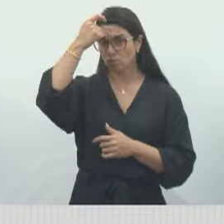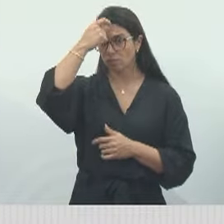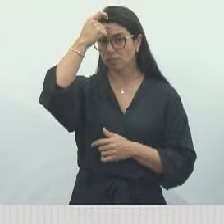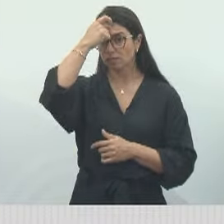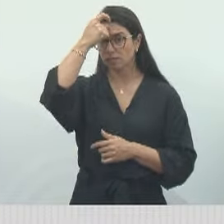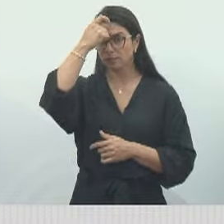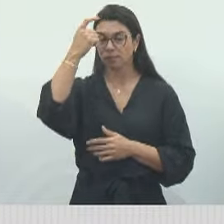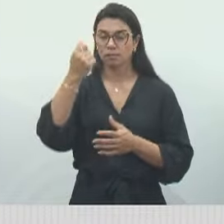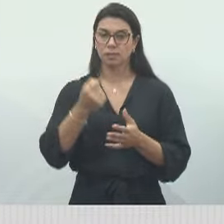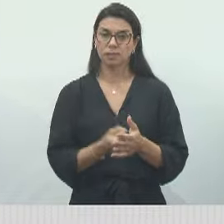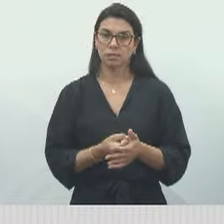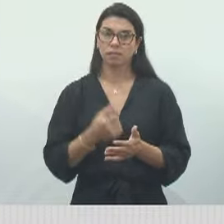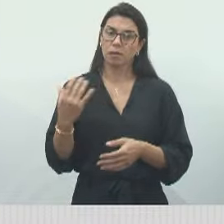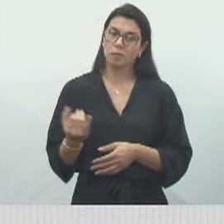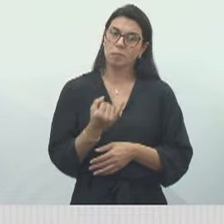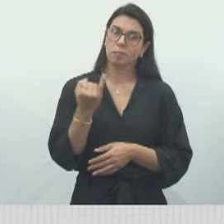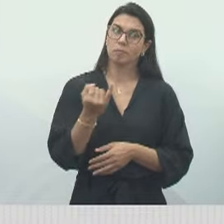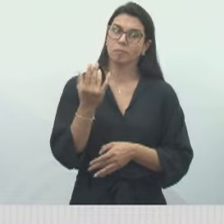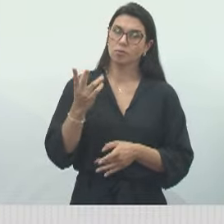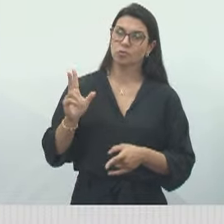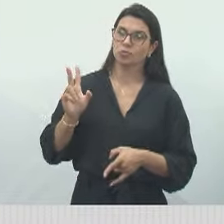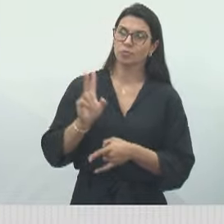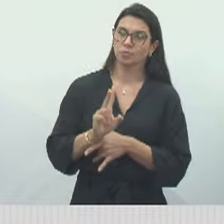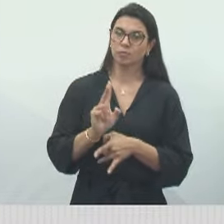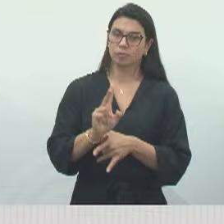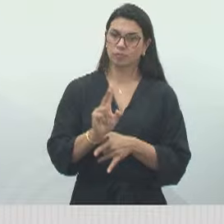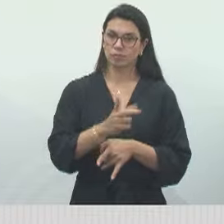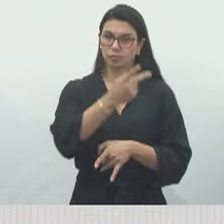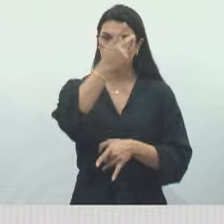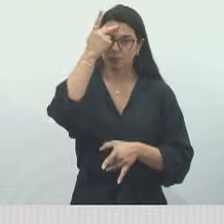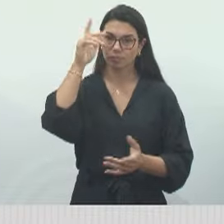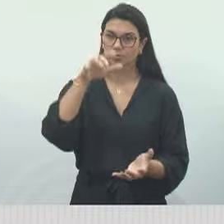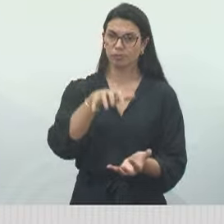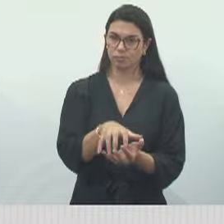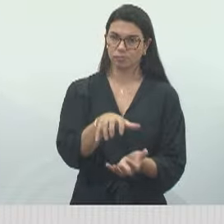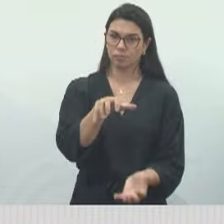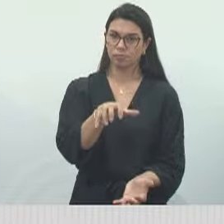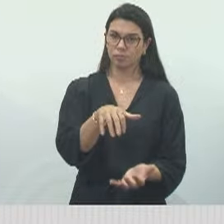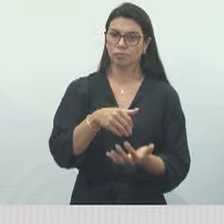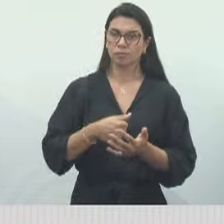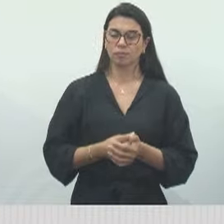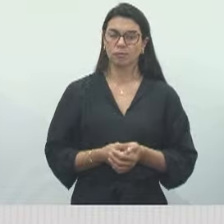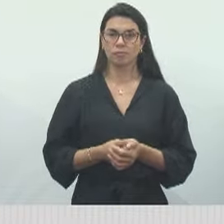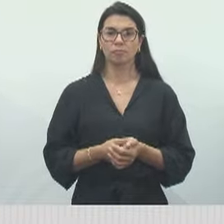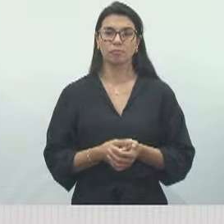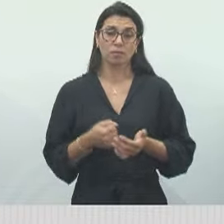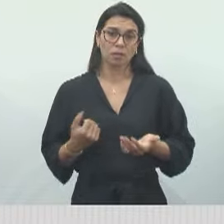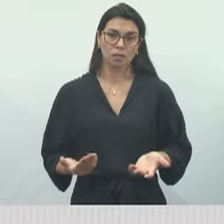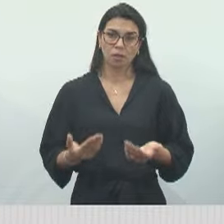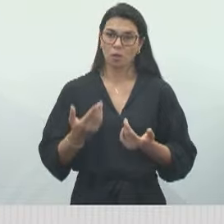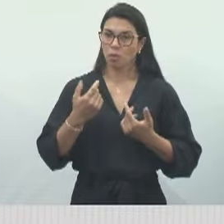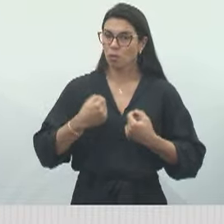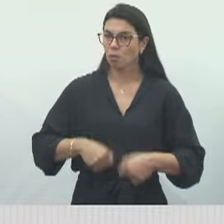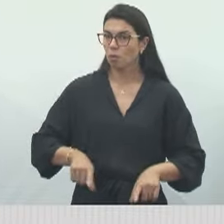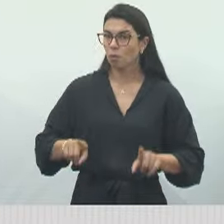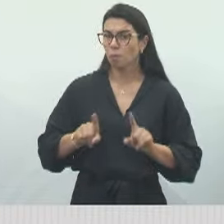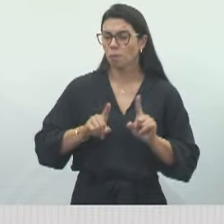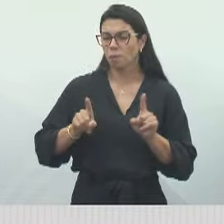conscientizando a importância da gente cuidar dos nossos idosos, tá? De não